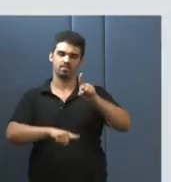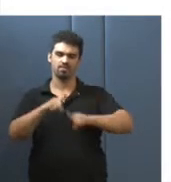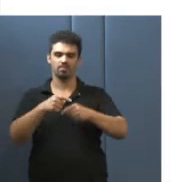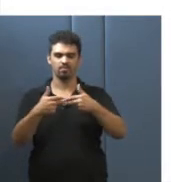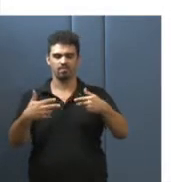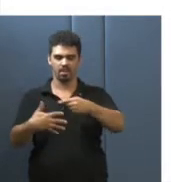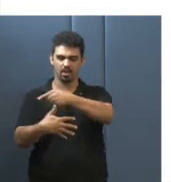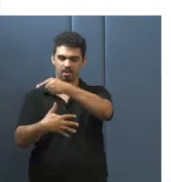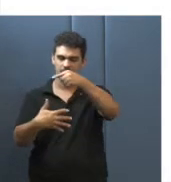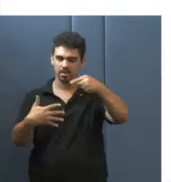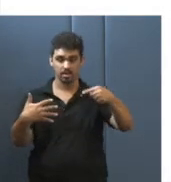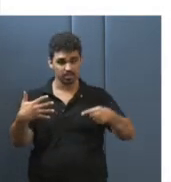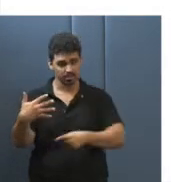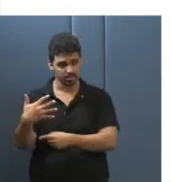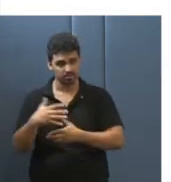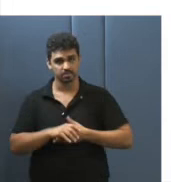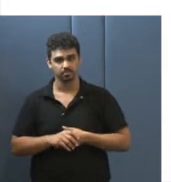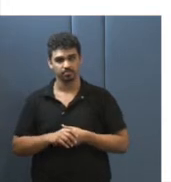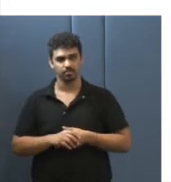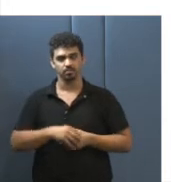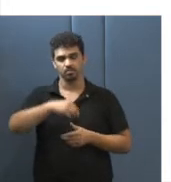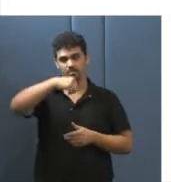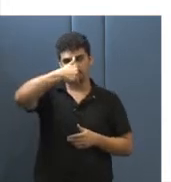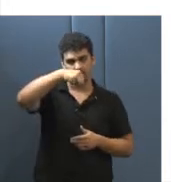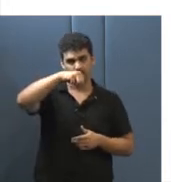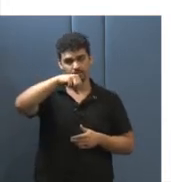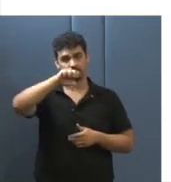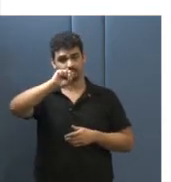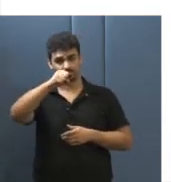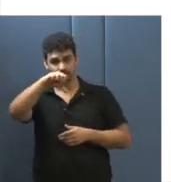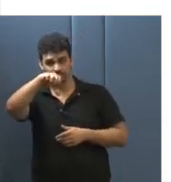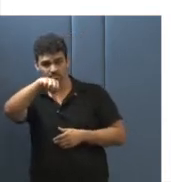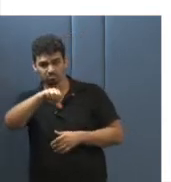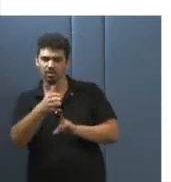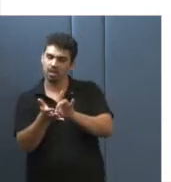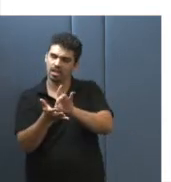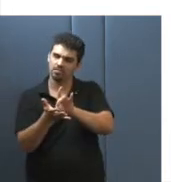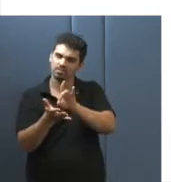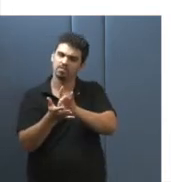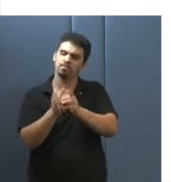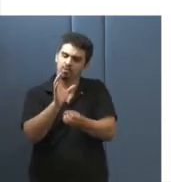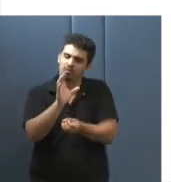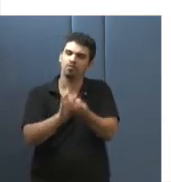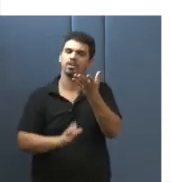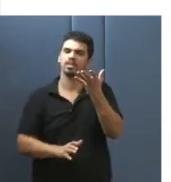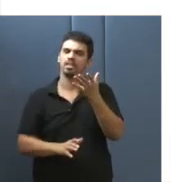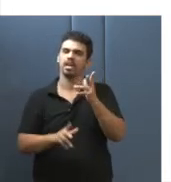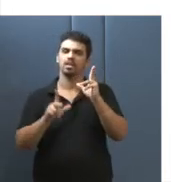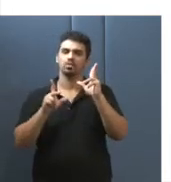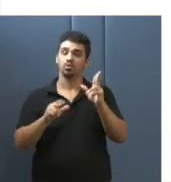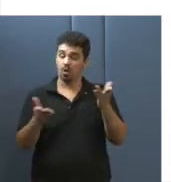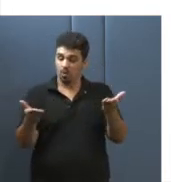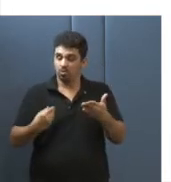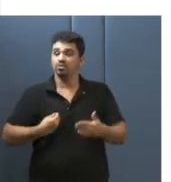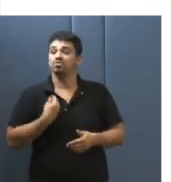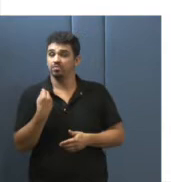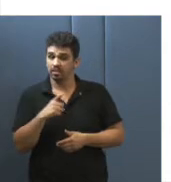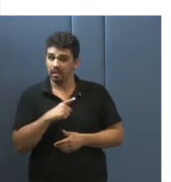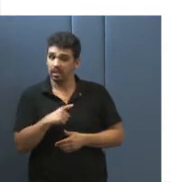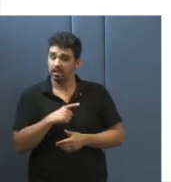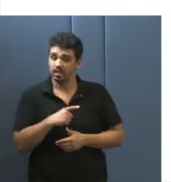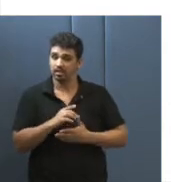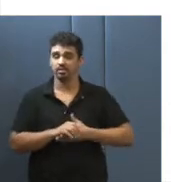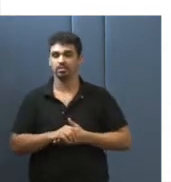fórum. Em 1989, efetivamente, é criado o COMACE, comitê que ainda existe hoje, e trata do plano interno. O